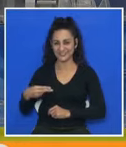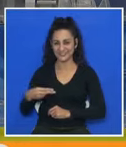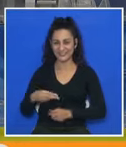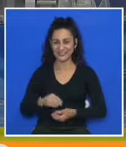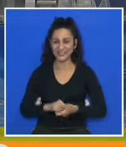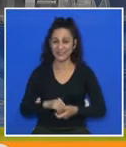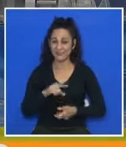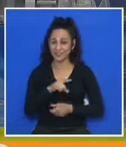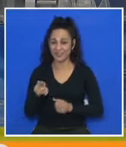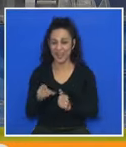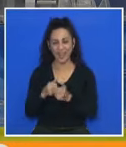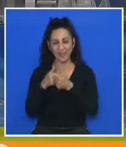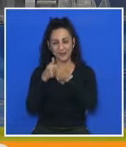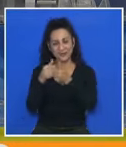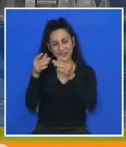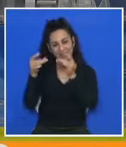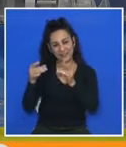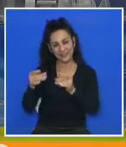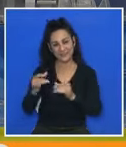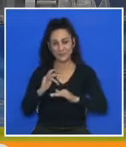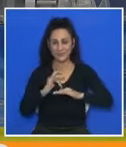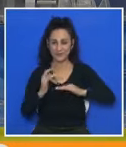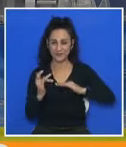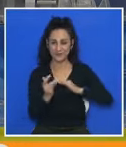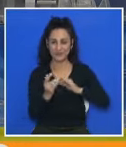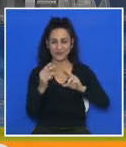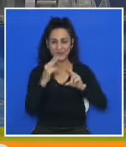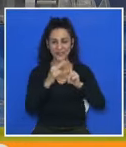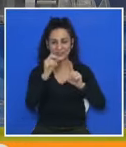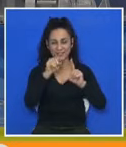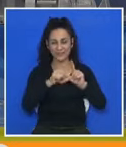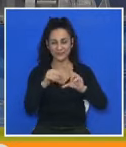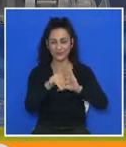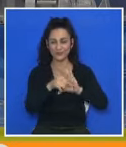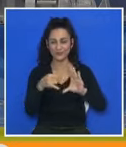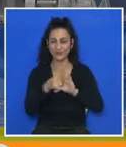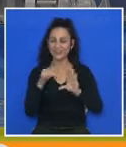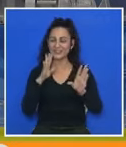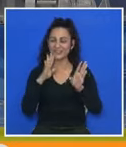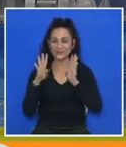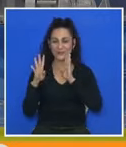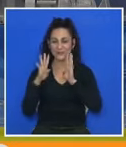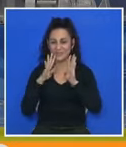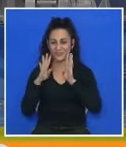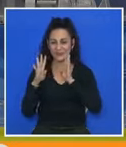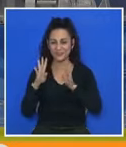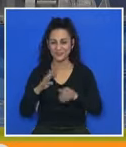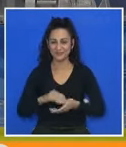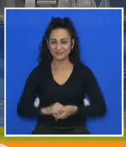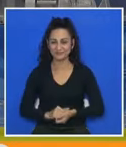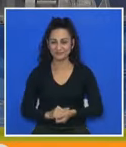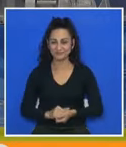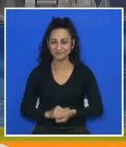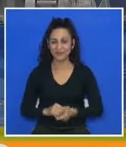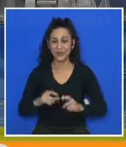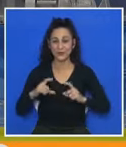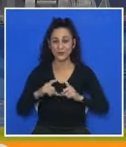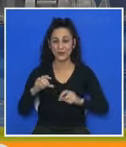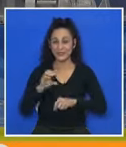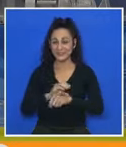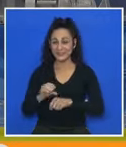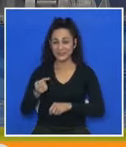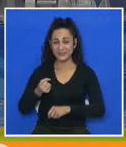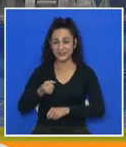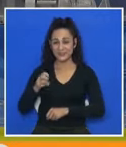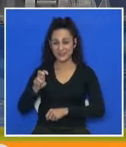02. Você acompanhando cada detalhe por meio dos perfis da Caixa e da Rede TV no YouTube e no Facebook. Bola cinza,